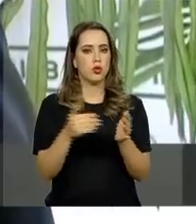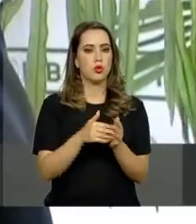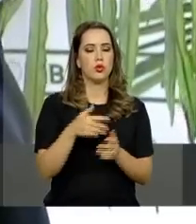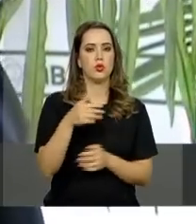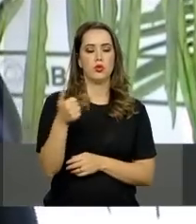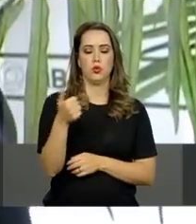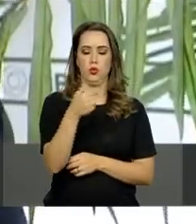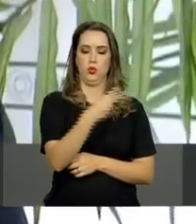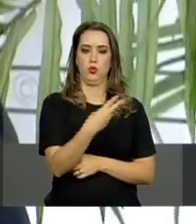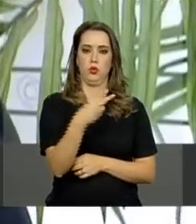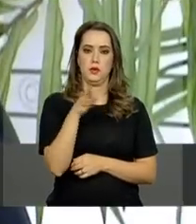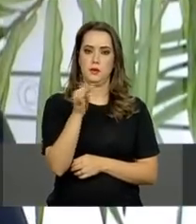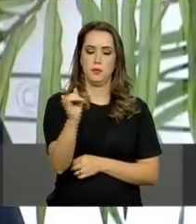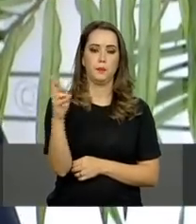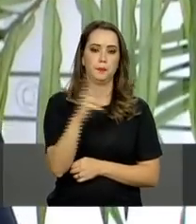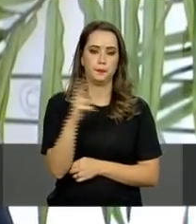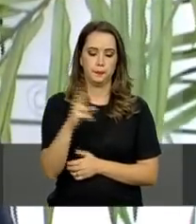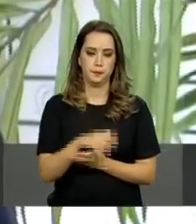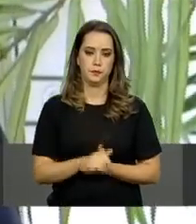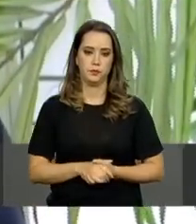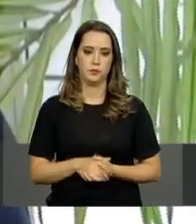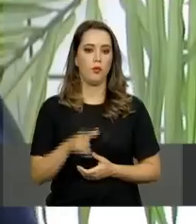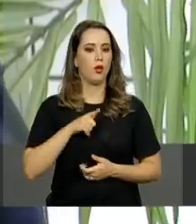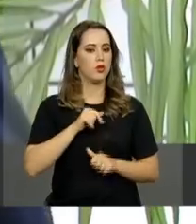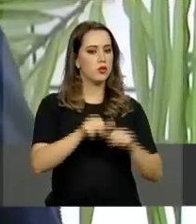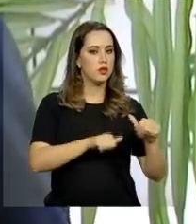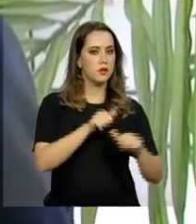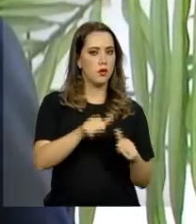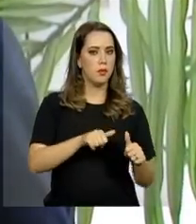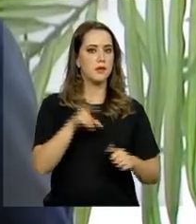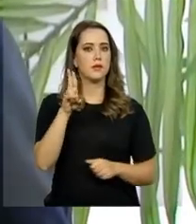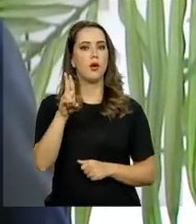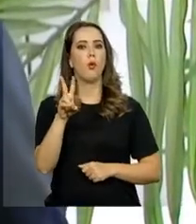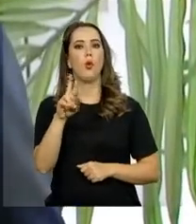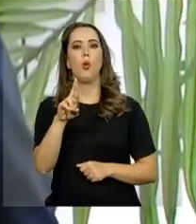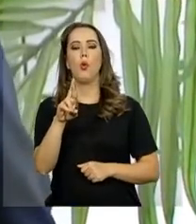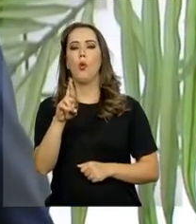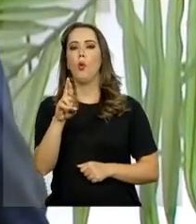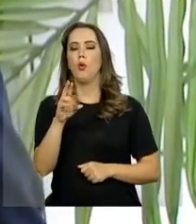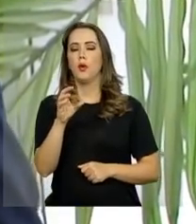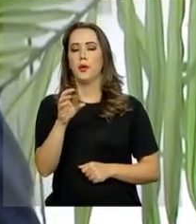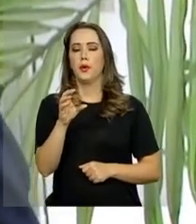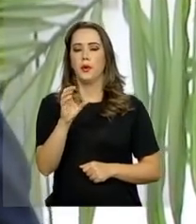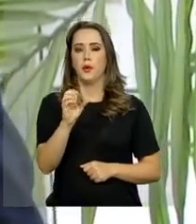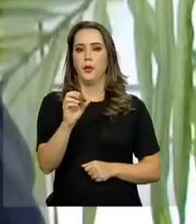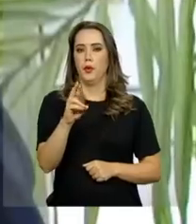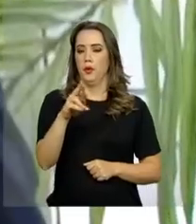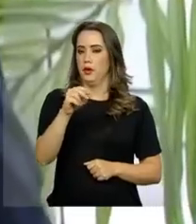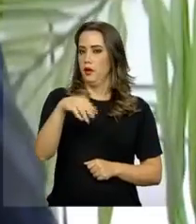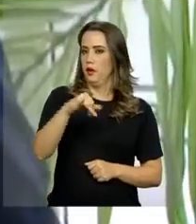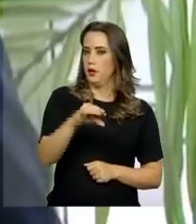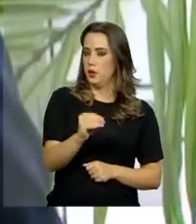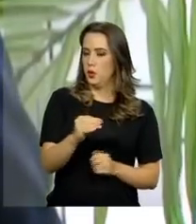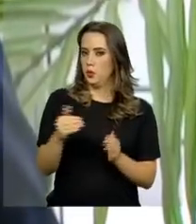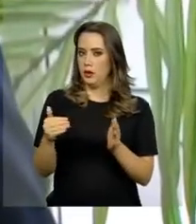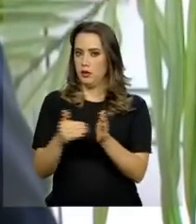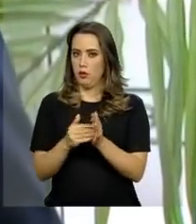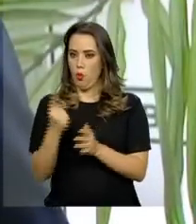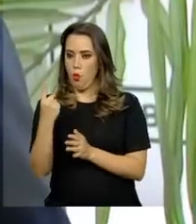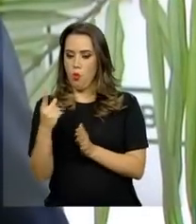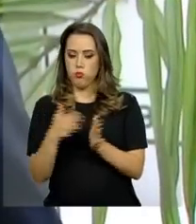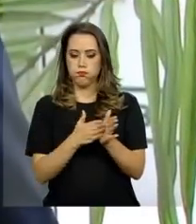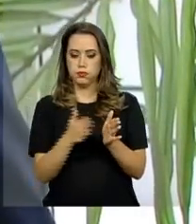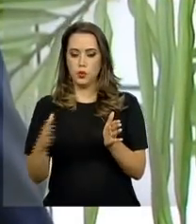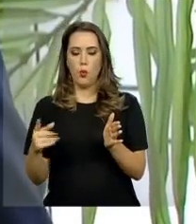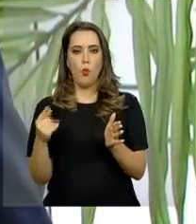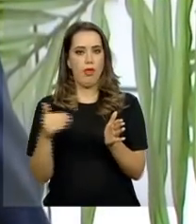do urânio, ele foi concebido em duas fases. A fase 1, até a 10ª cascata, correto?